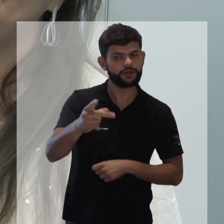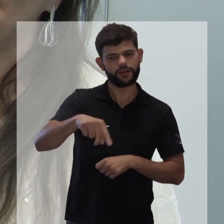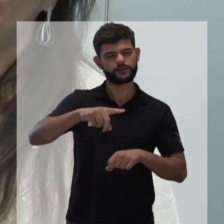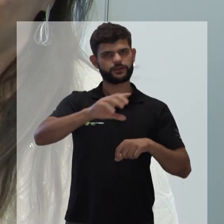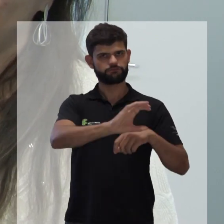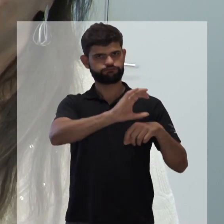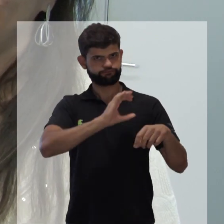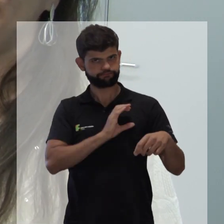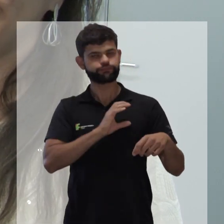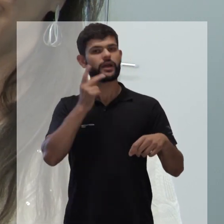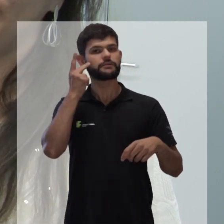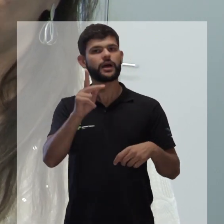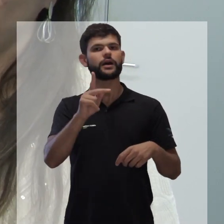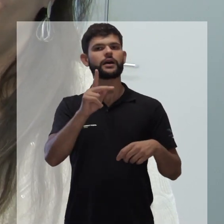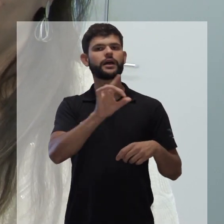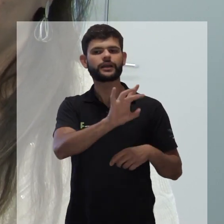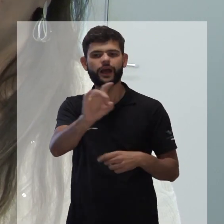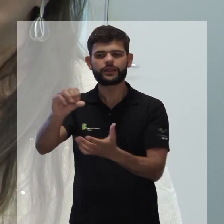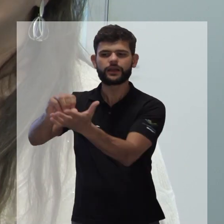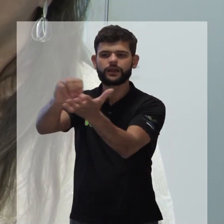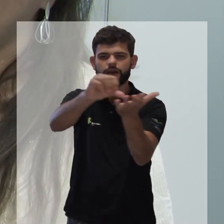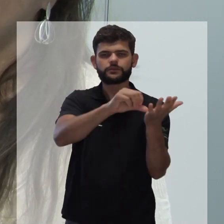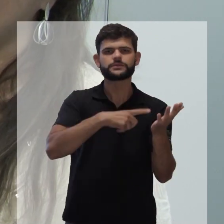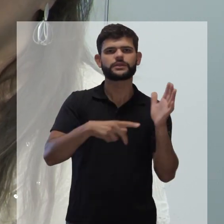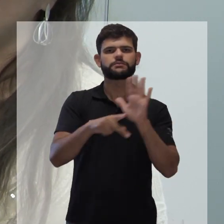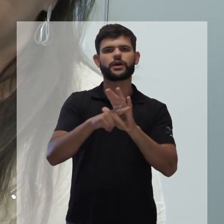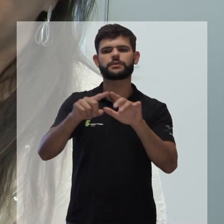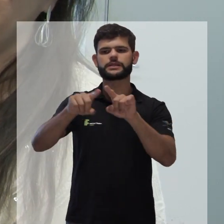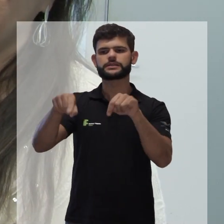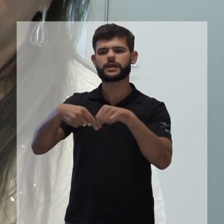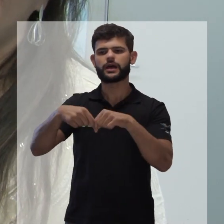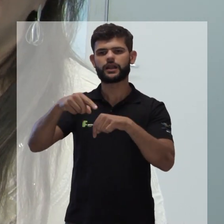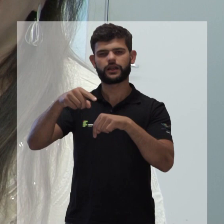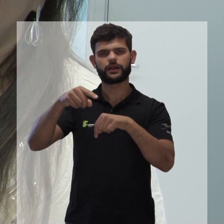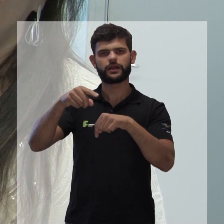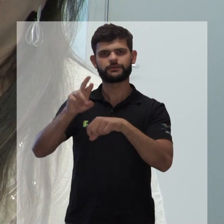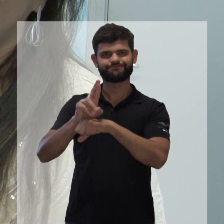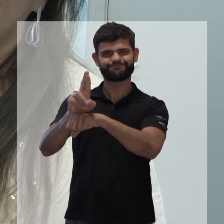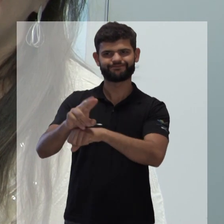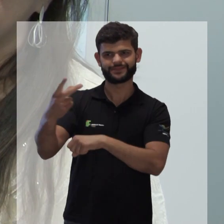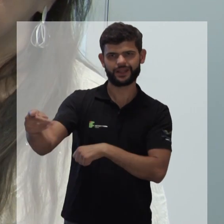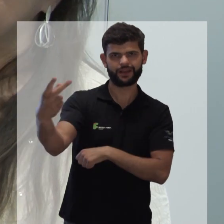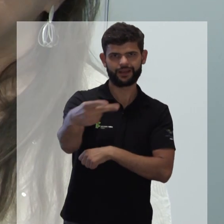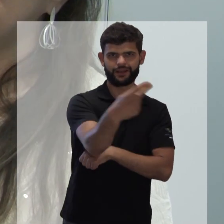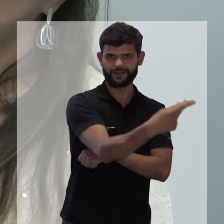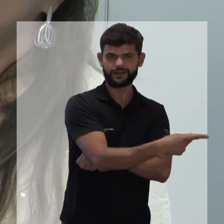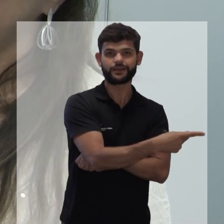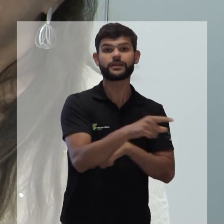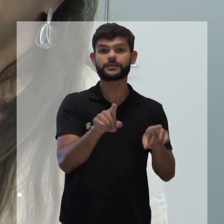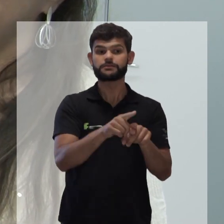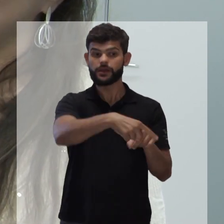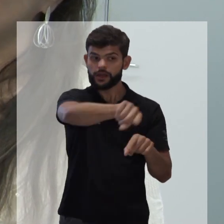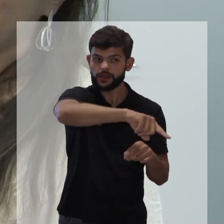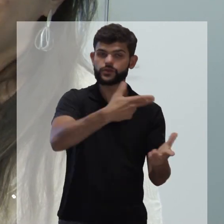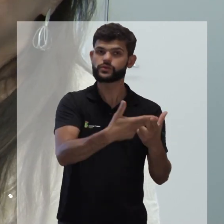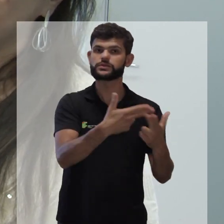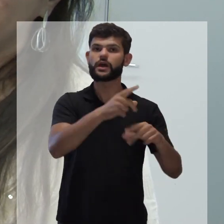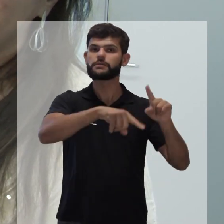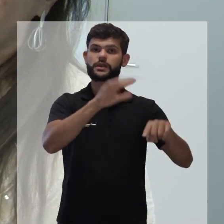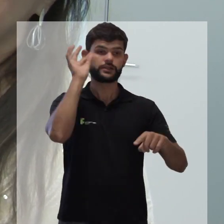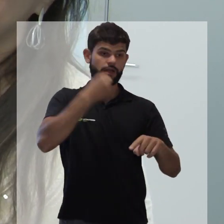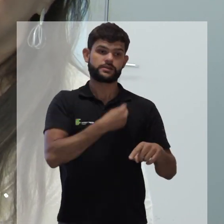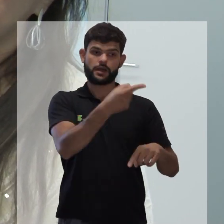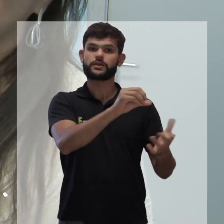2019, nós estamos prevendo esses recursos para que cada campus tenha a sua sala de recursos. E também usar